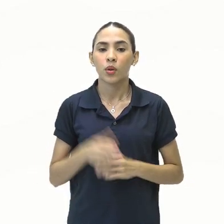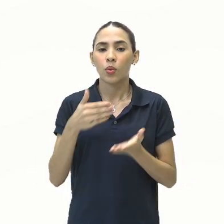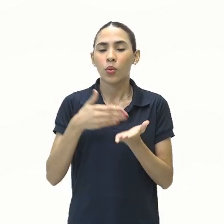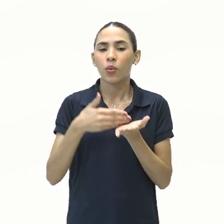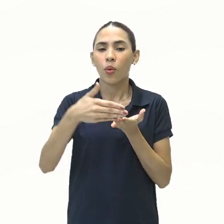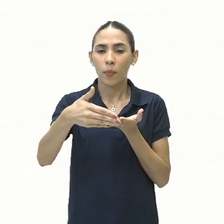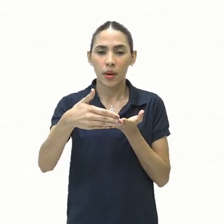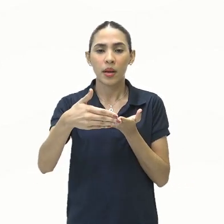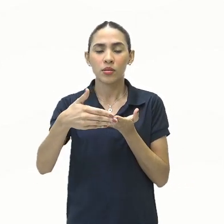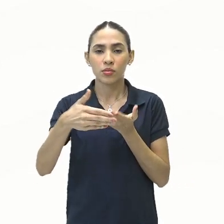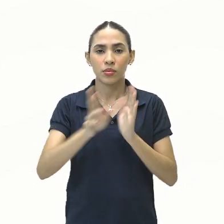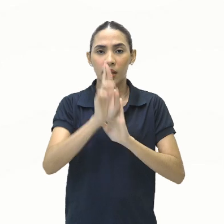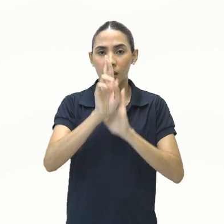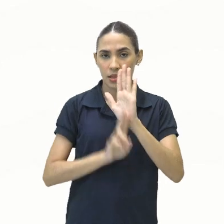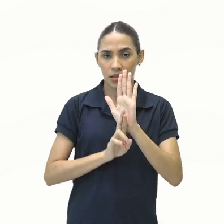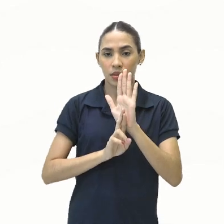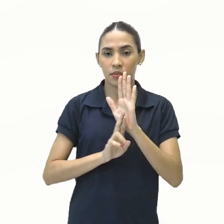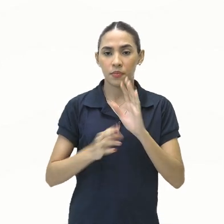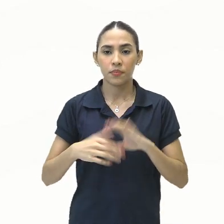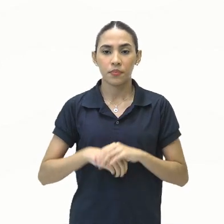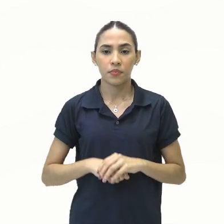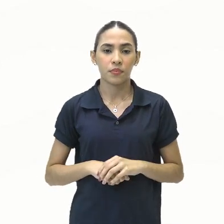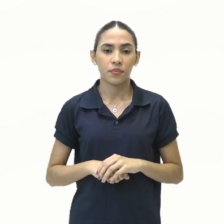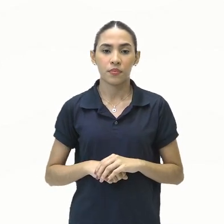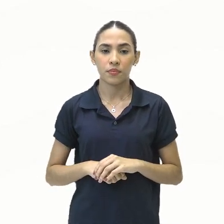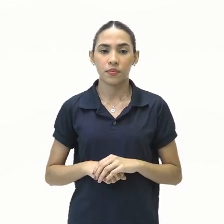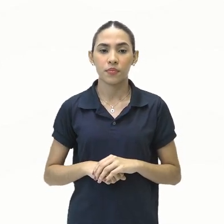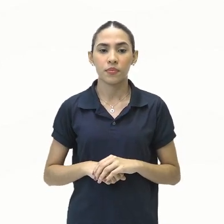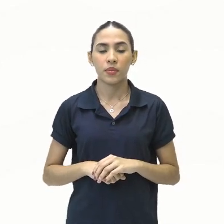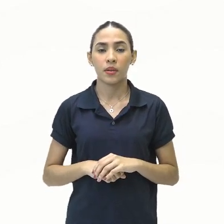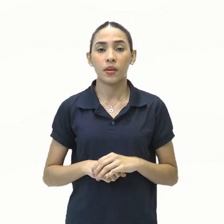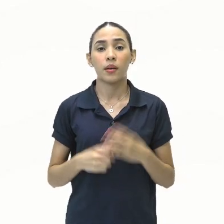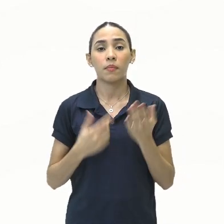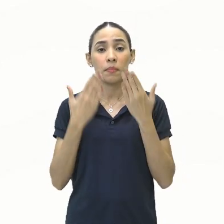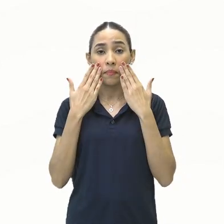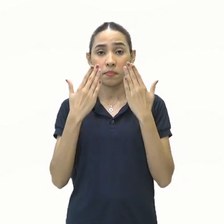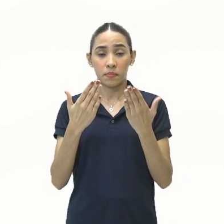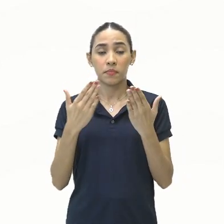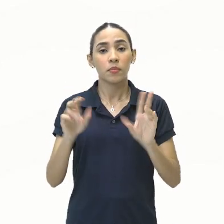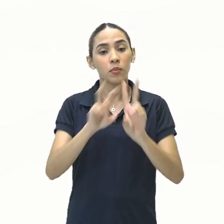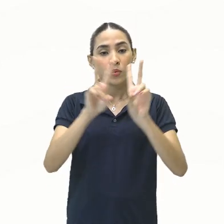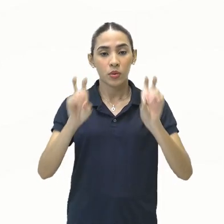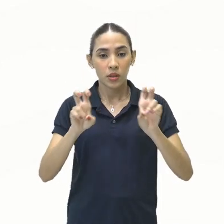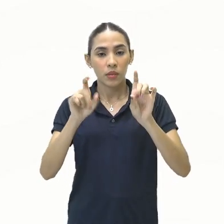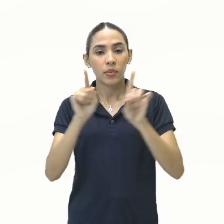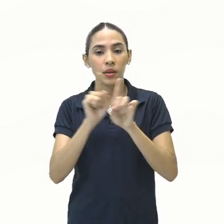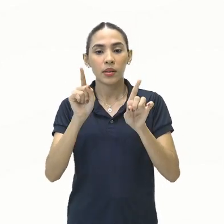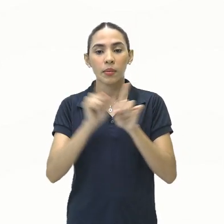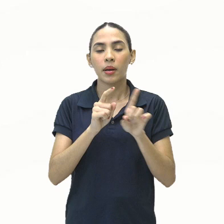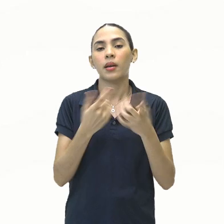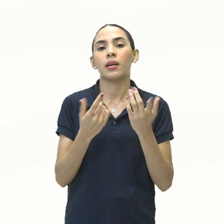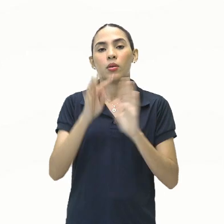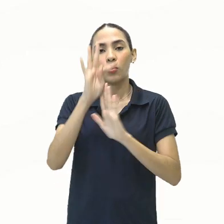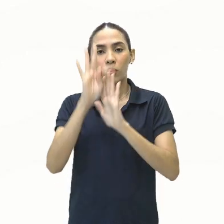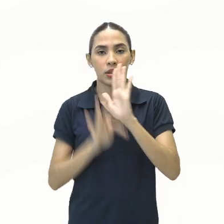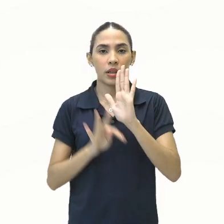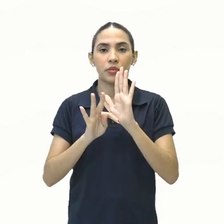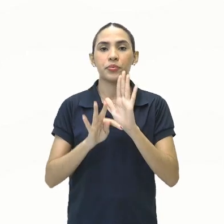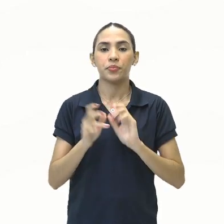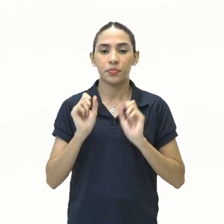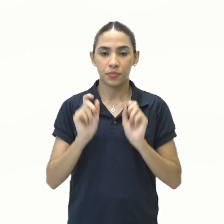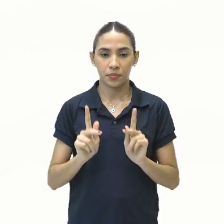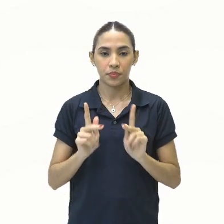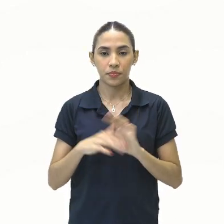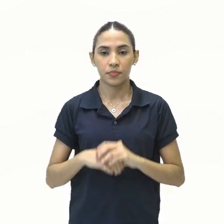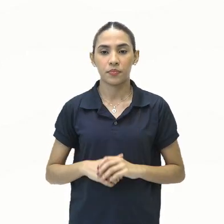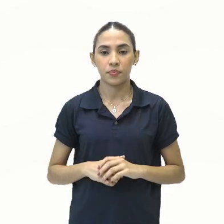inicial que introduz a redação, mostrando o assunto e o posicionamento do texto.